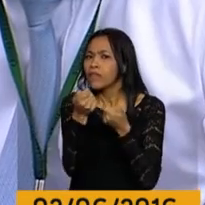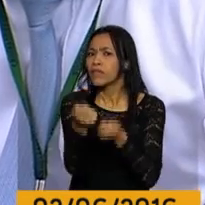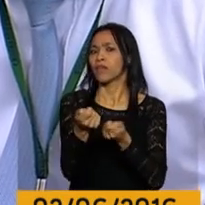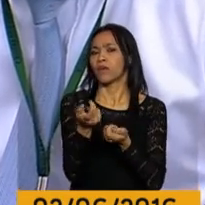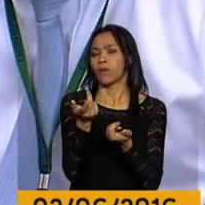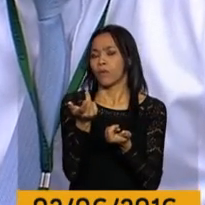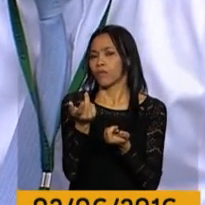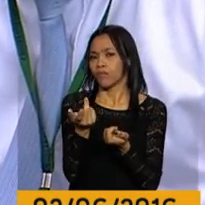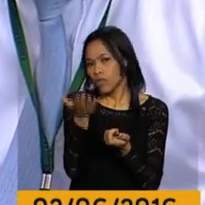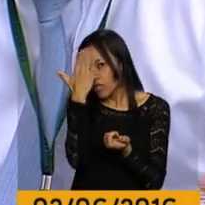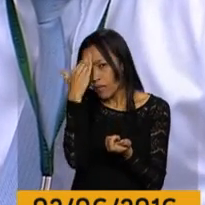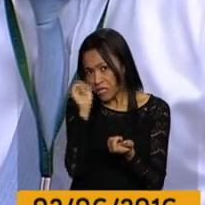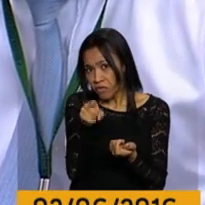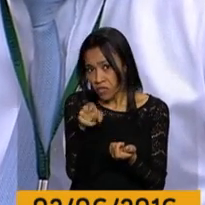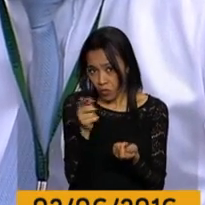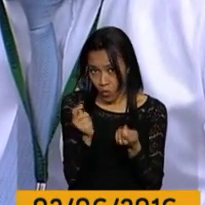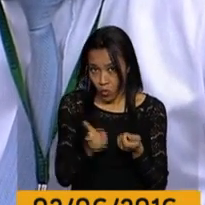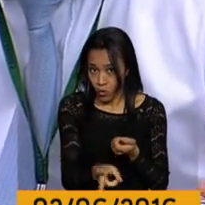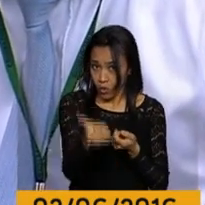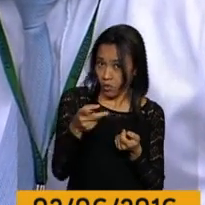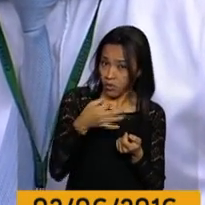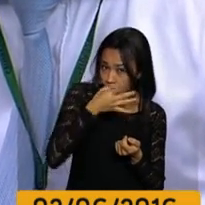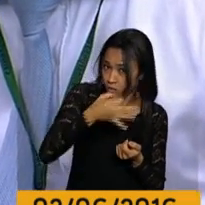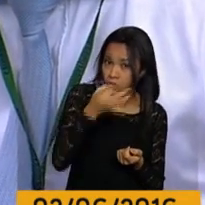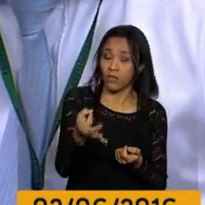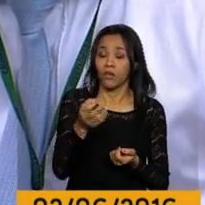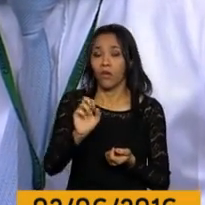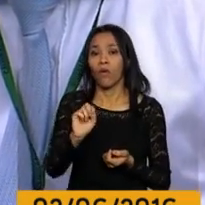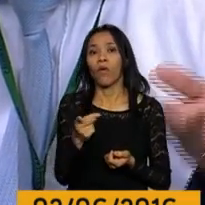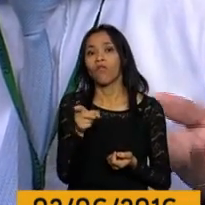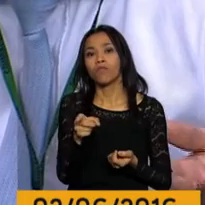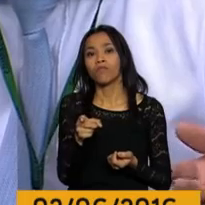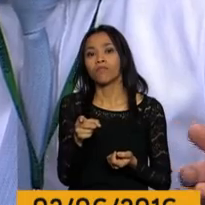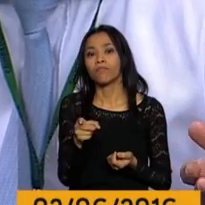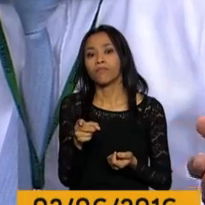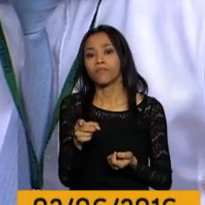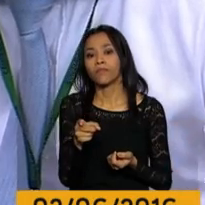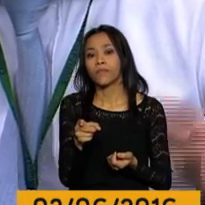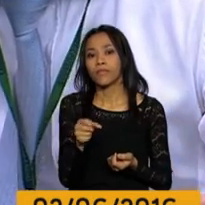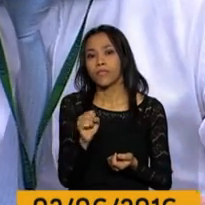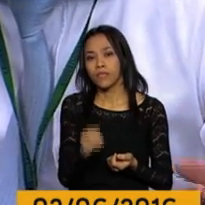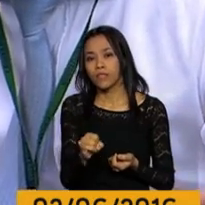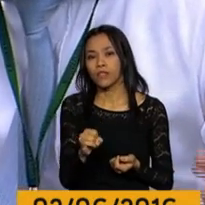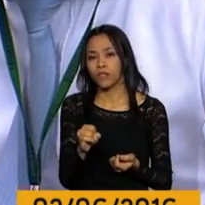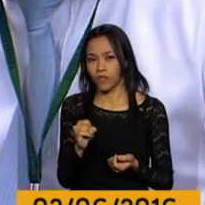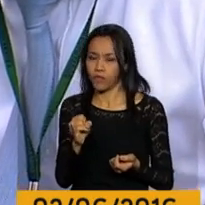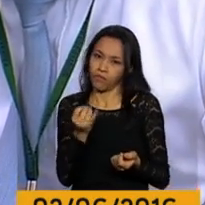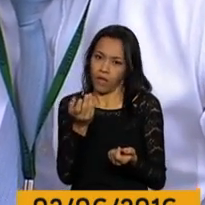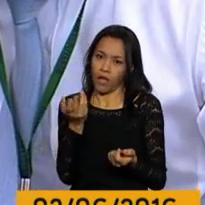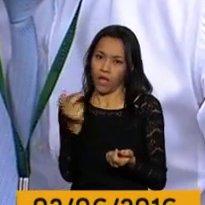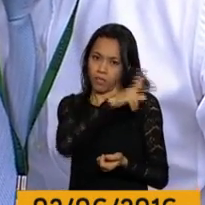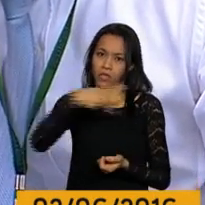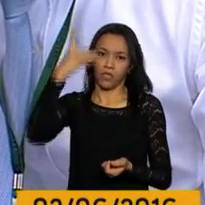Jato. Gostaria de saber se o senhor continua com essa avaliação e acha que realmente, continua com essa avaliação, acha que se ela for cassada, realmente o